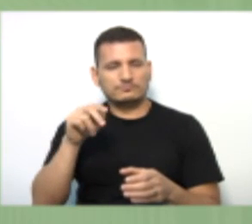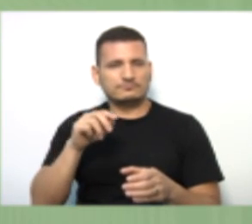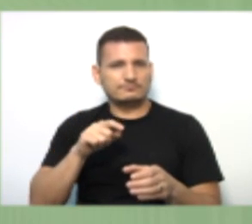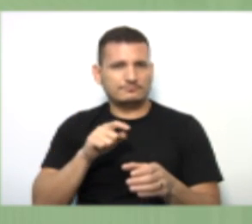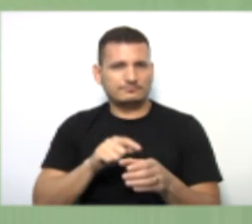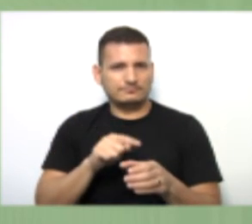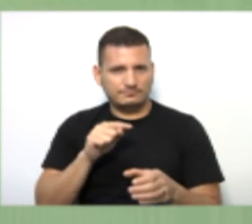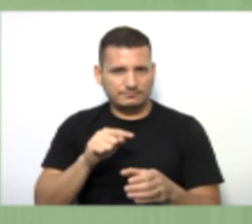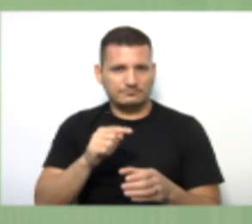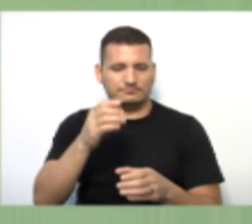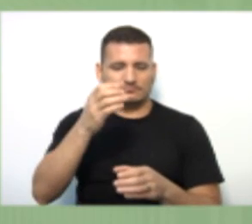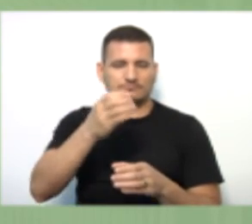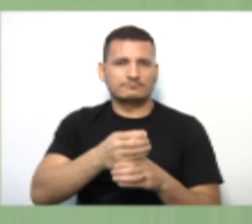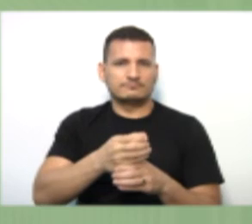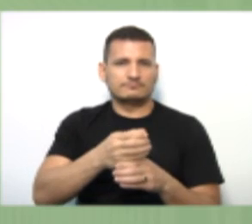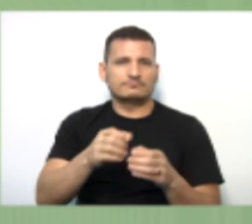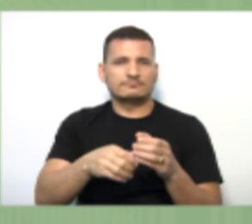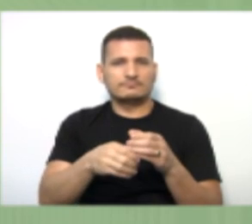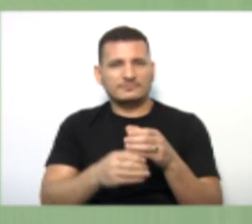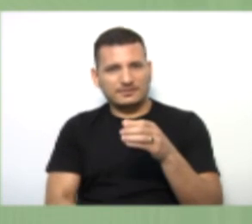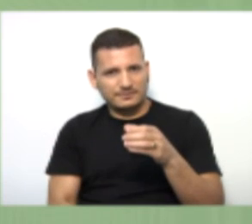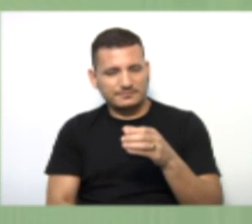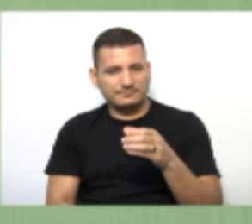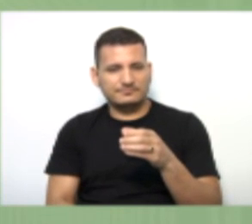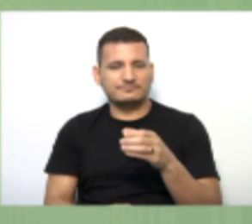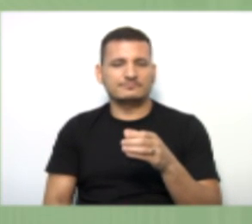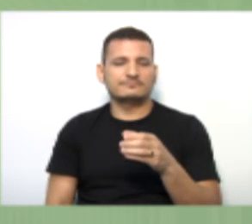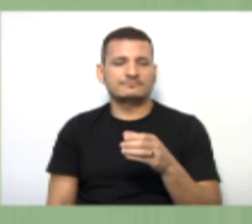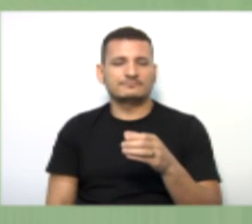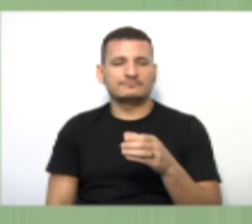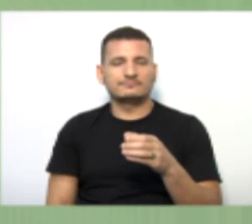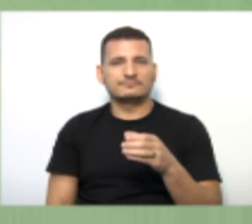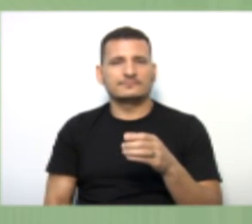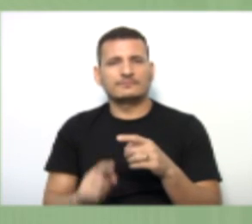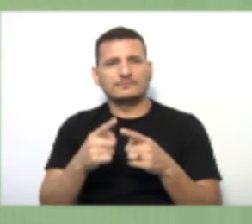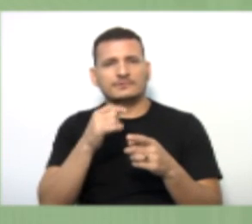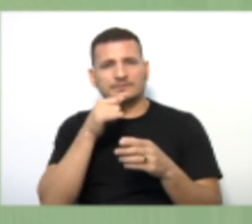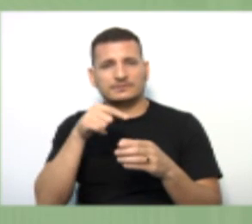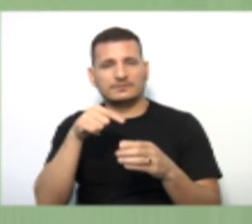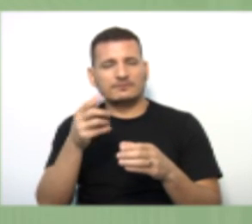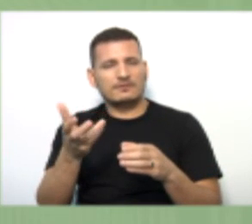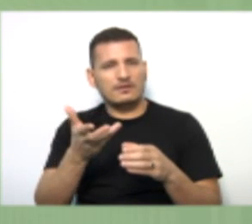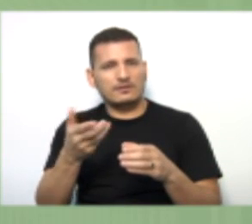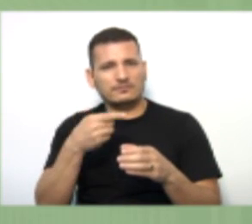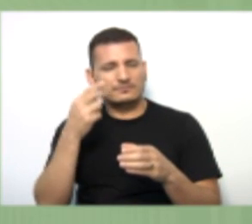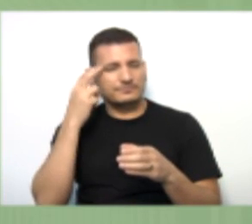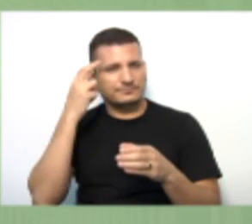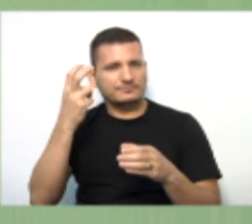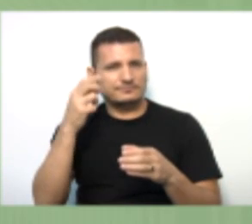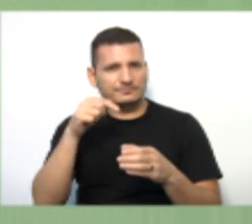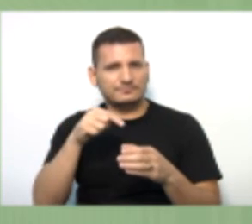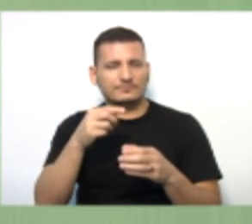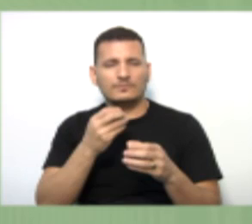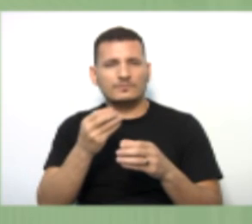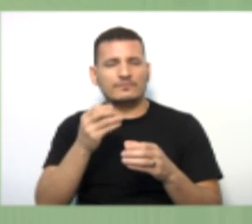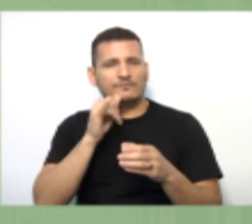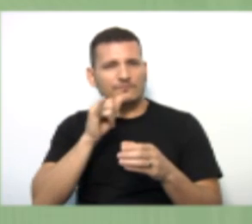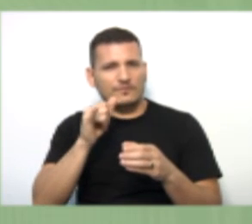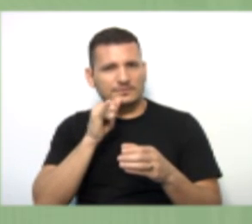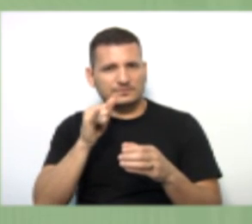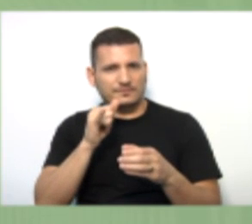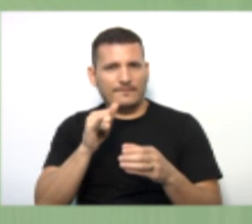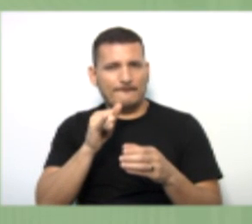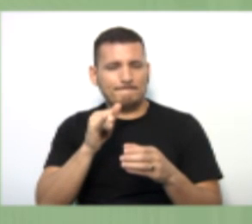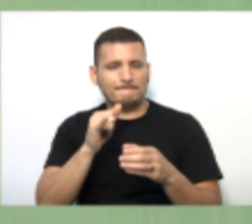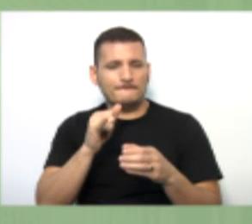e o copo desce, não é verdade? Muitos desses suportes são assim. Mas digamos que ele é inteligente agora. Ele vai ter que processar essa informação para poder te